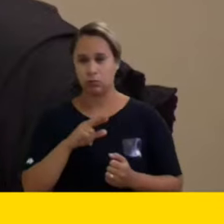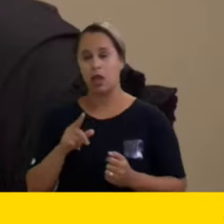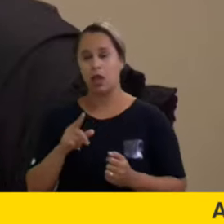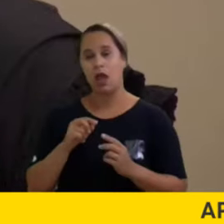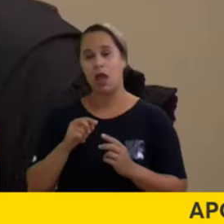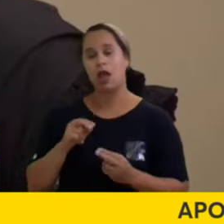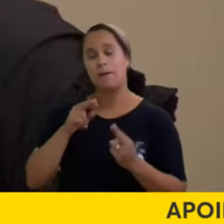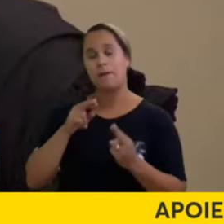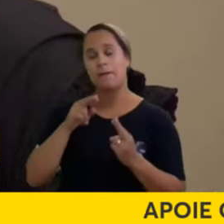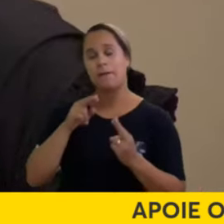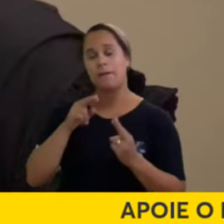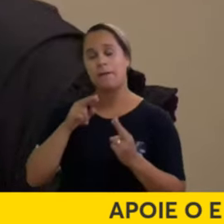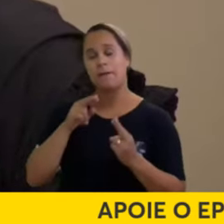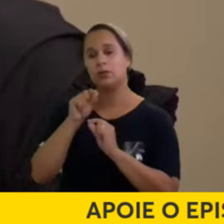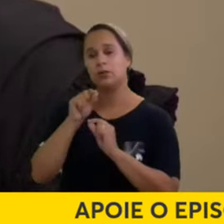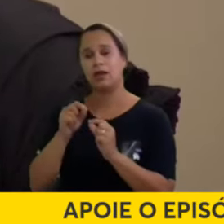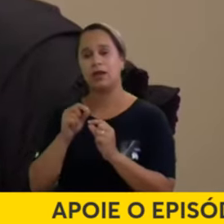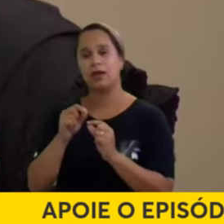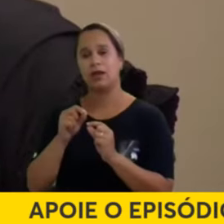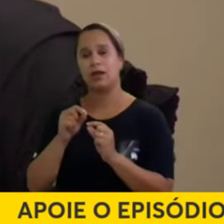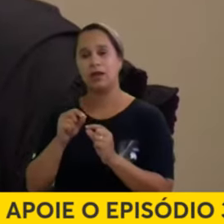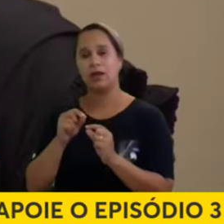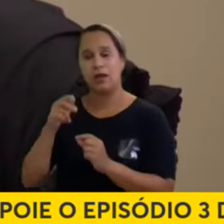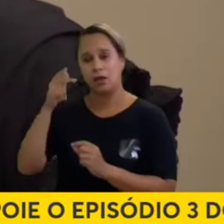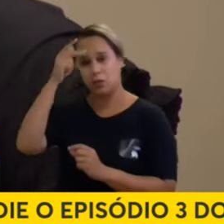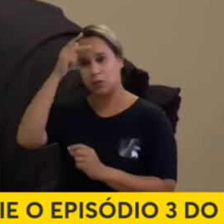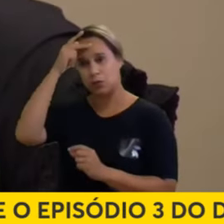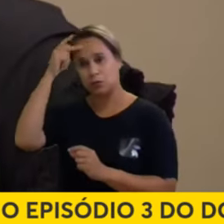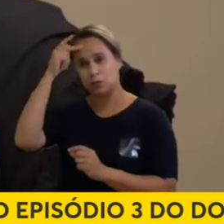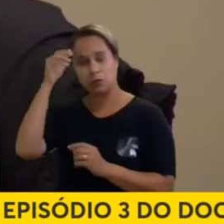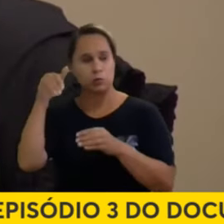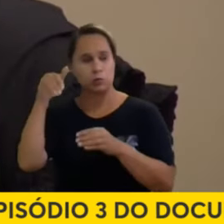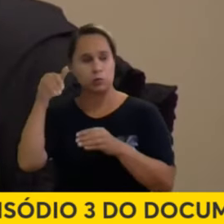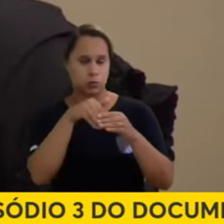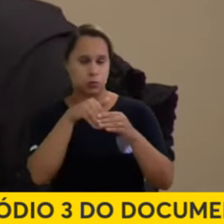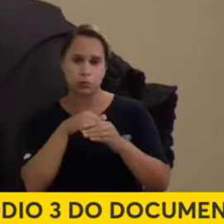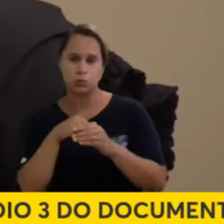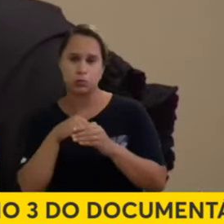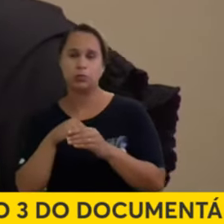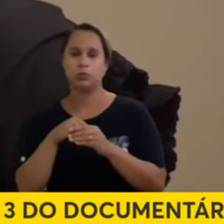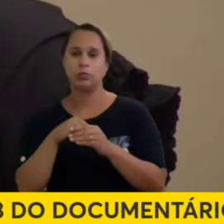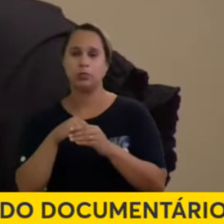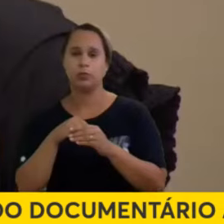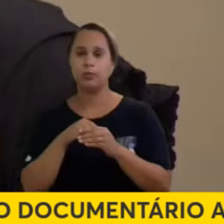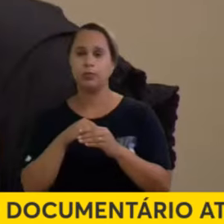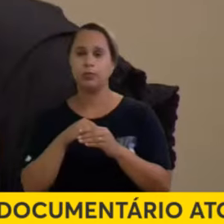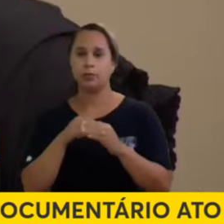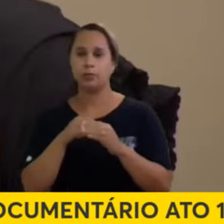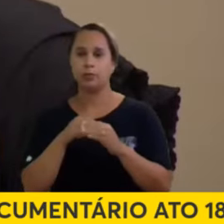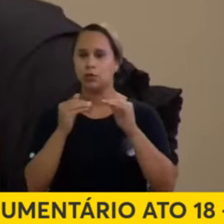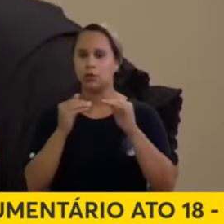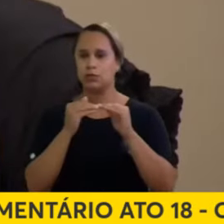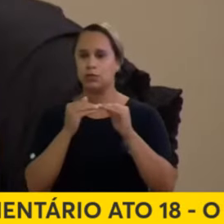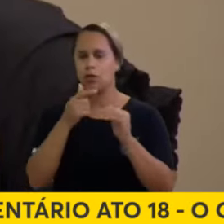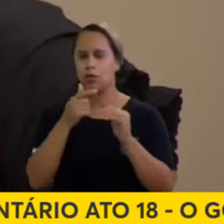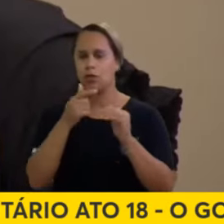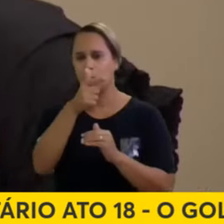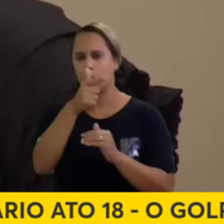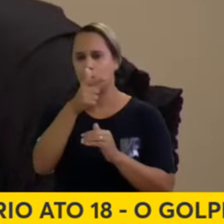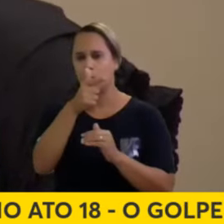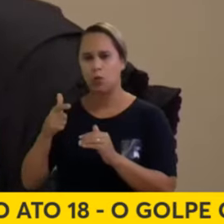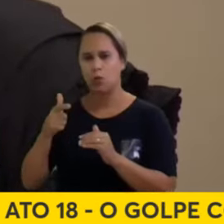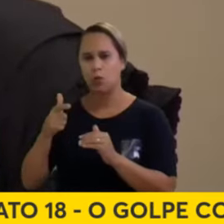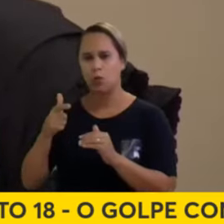à aproximação com o eleitorado Desse modo é razoável que se considerem também outras circunstâncias como as imagens ou fotografias